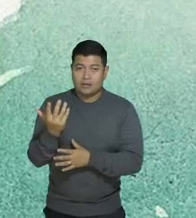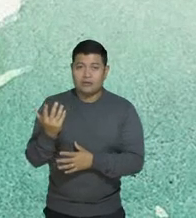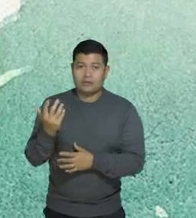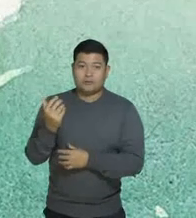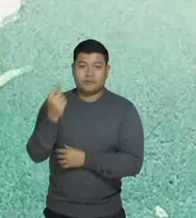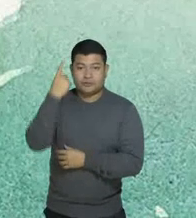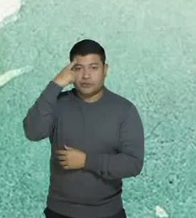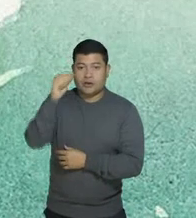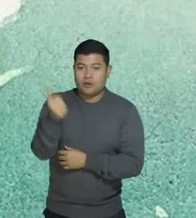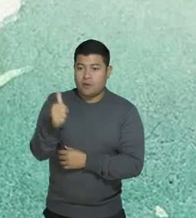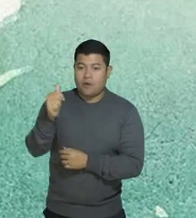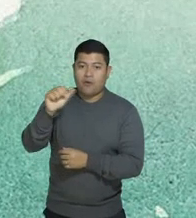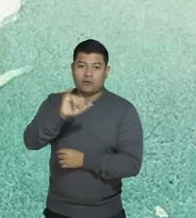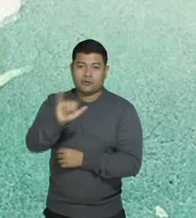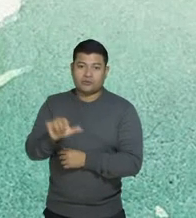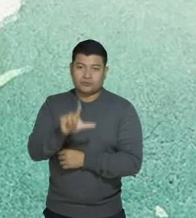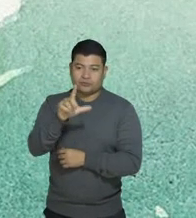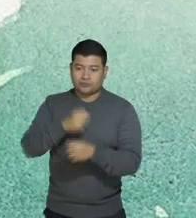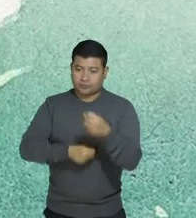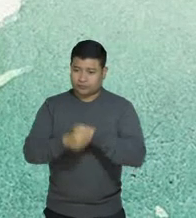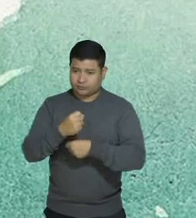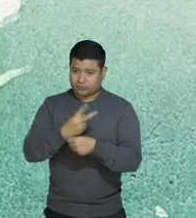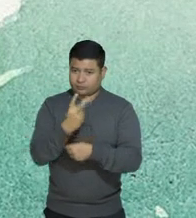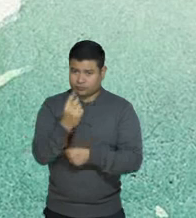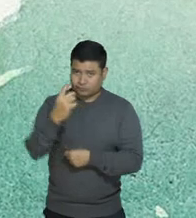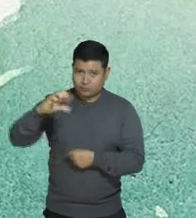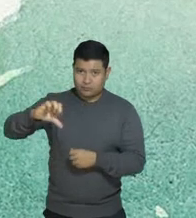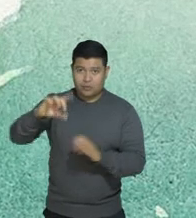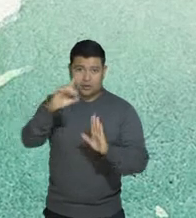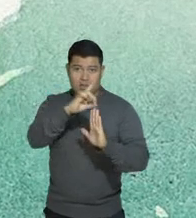11 de julho de 2019, pelo Decreto